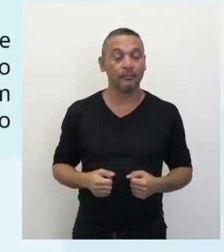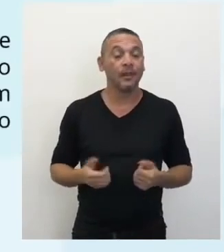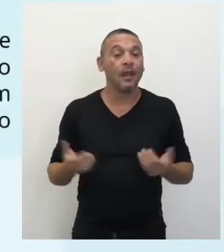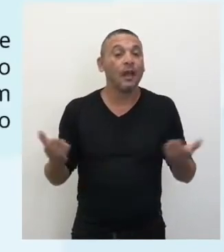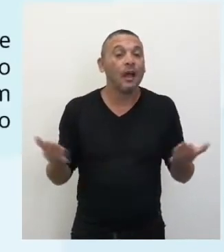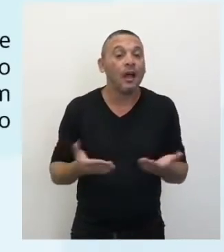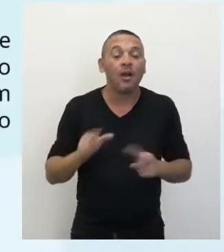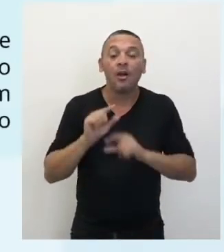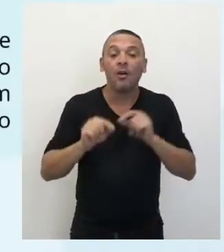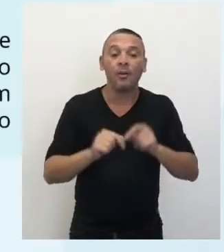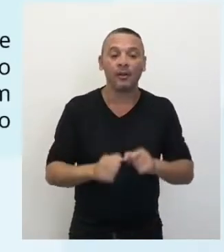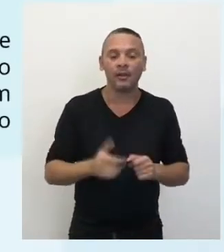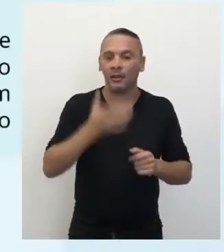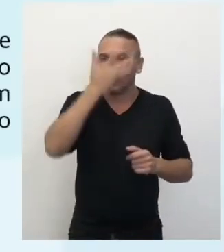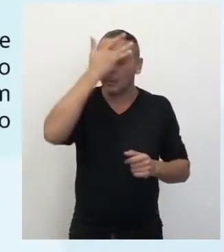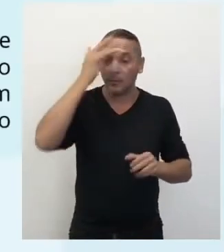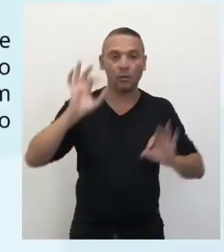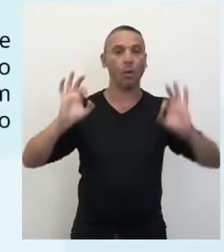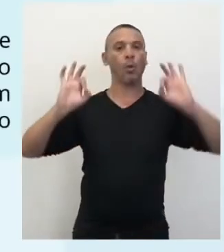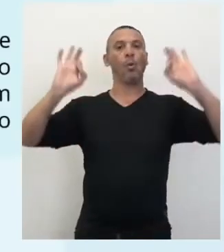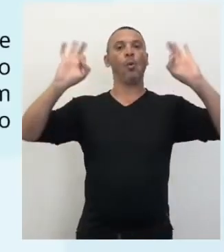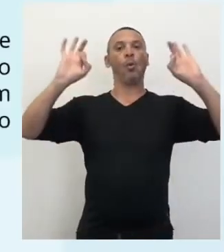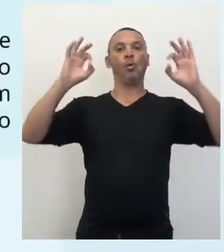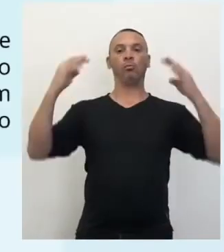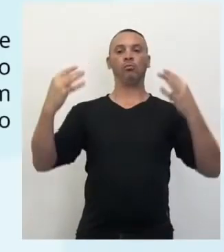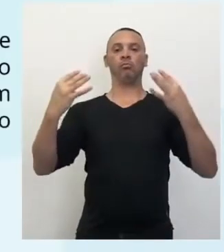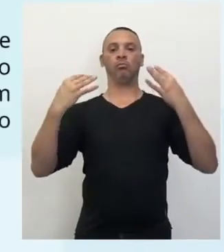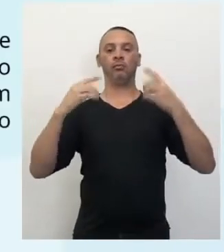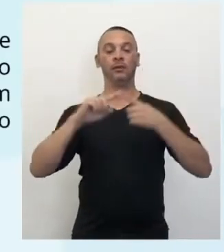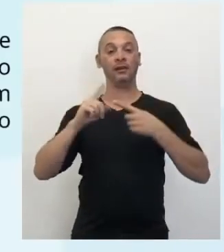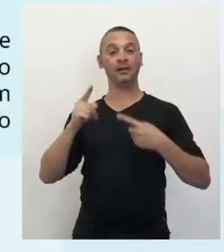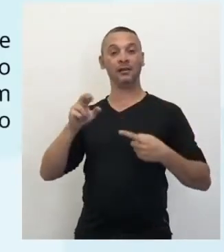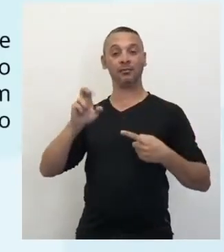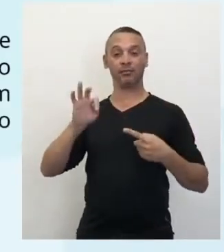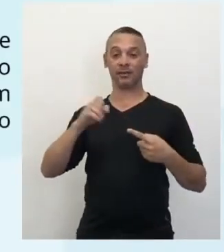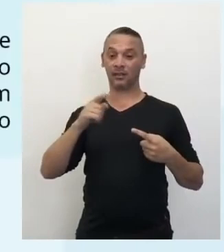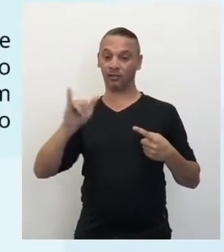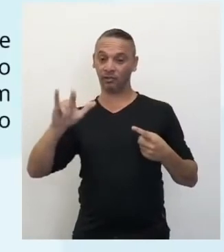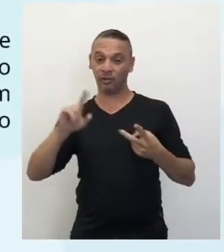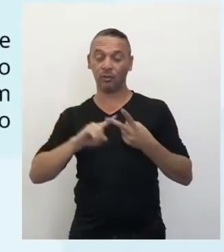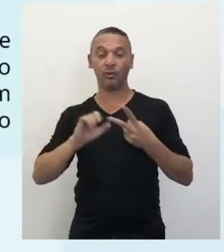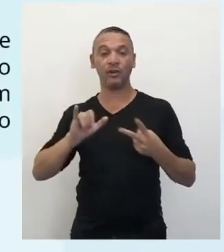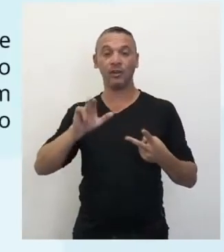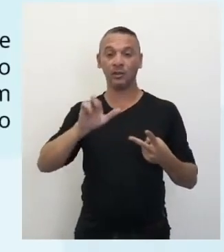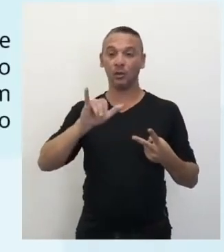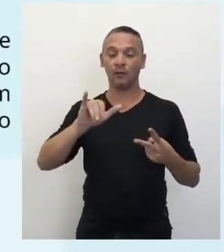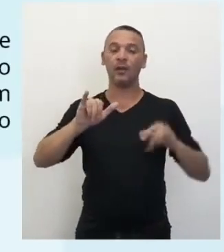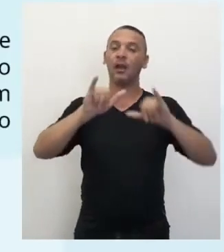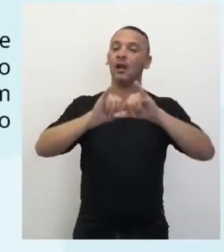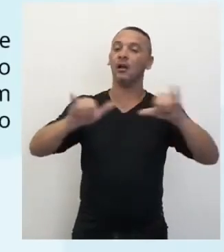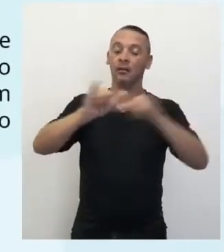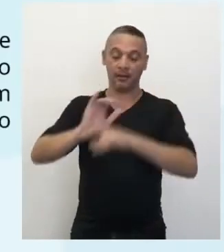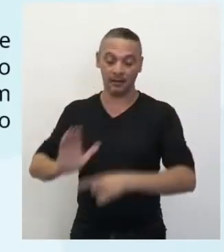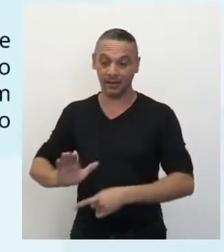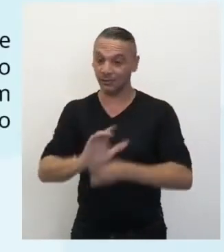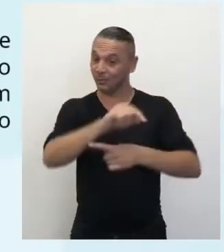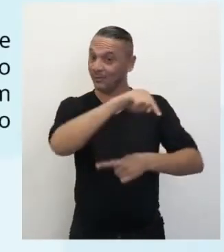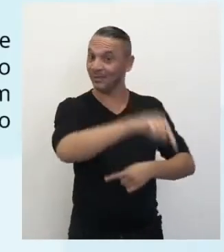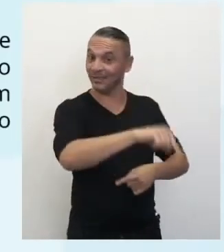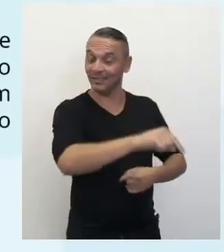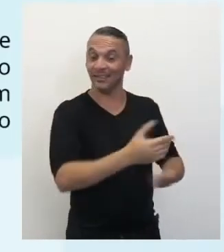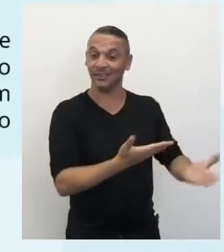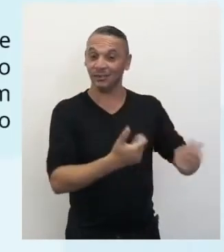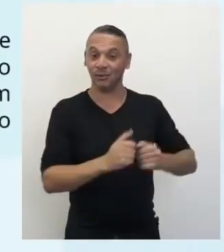Até agora, diversas celebridades como Preta Gil e Yuri Marçal fizeram campanhas de apoio ao jovem, que